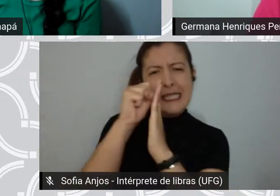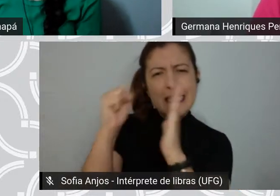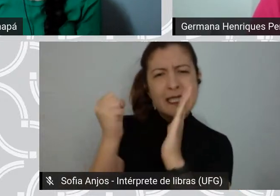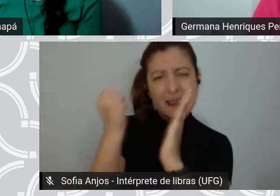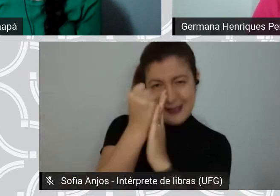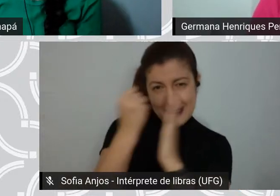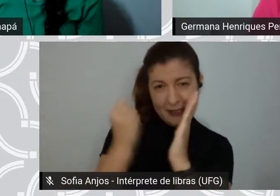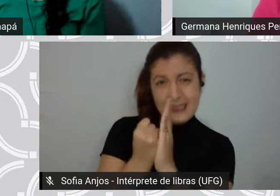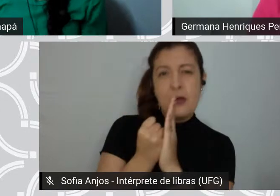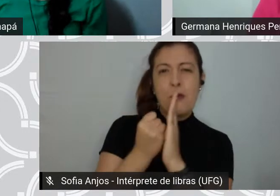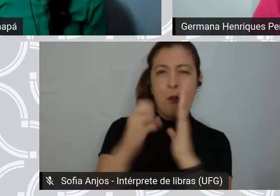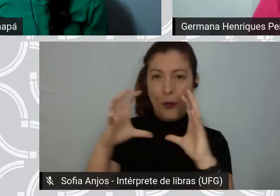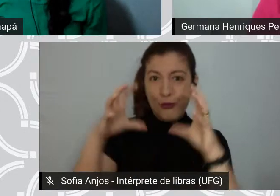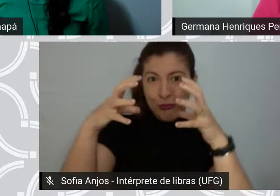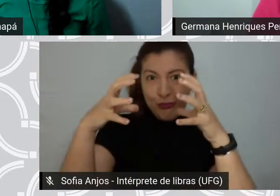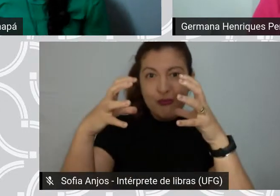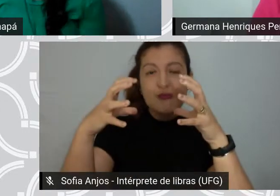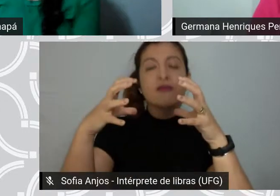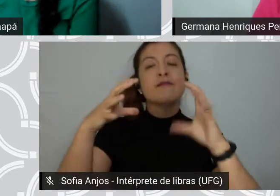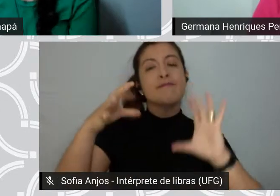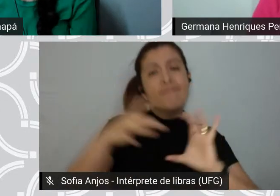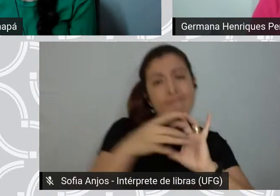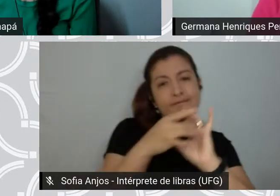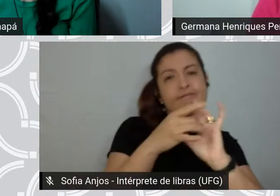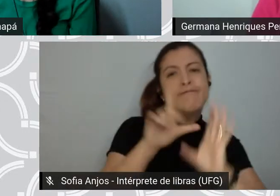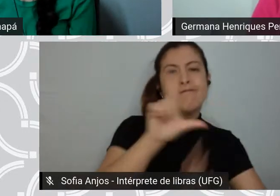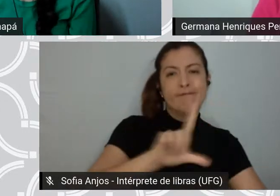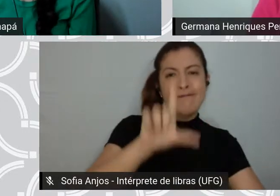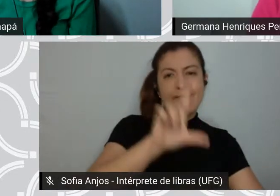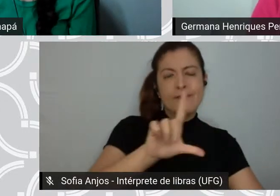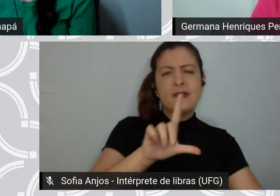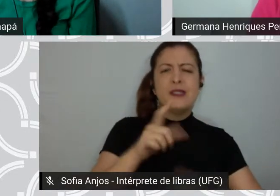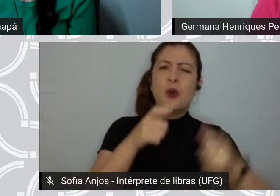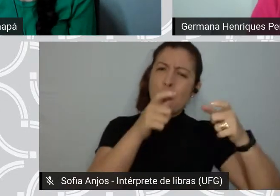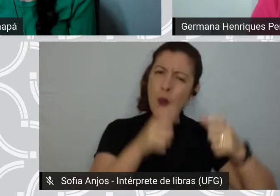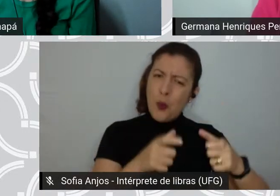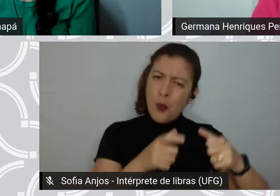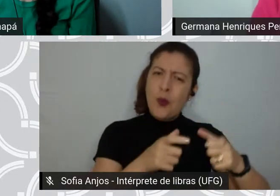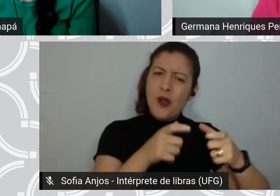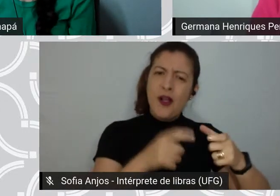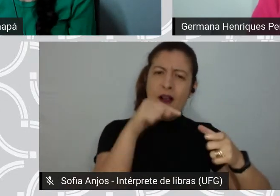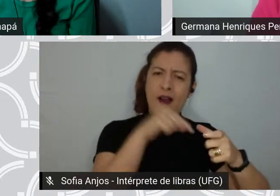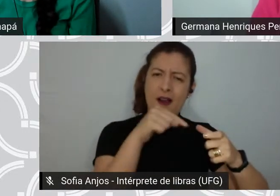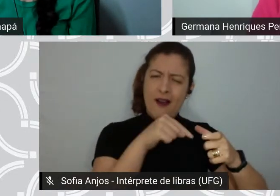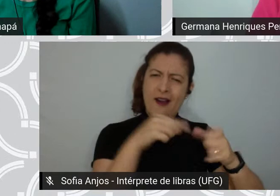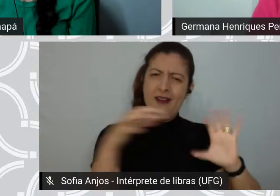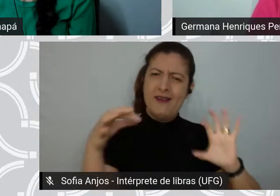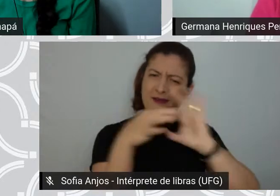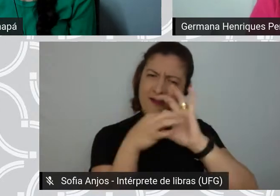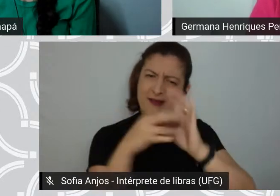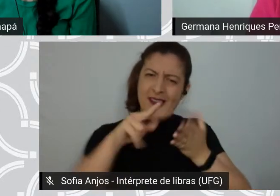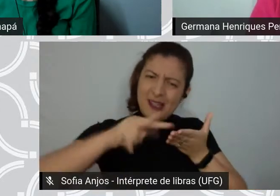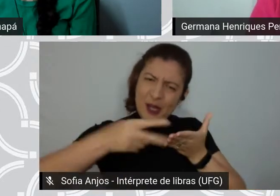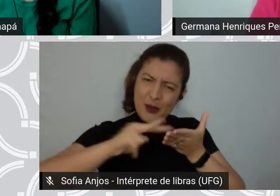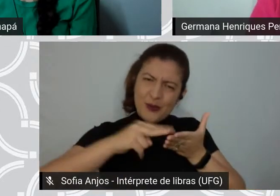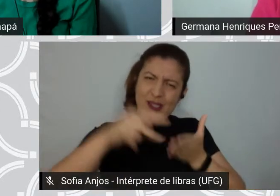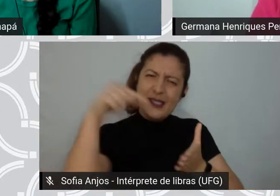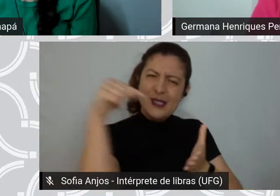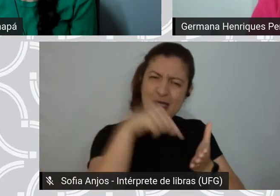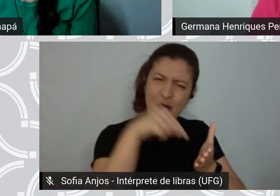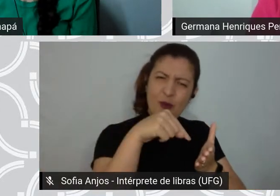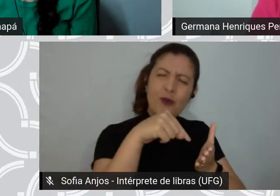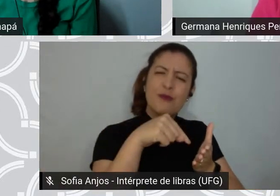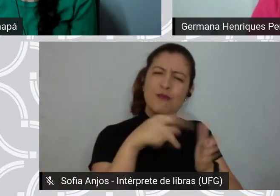literário. Por que, então, o lugar, muitas vezes subalterno, destinado à tradução? Né? E isso